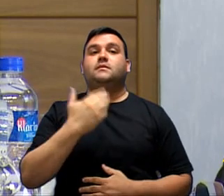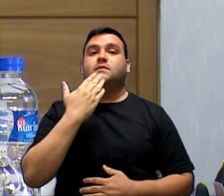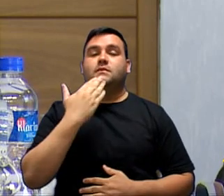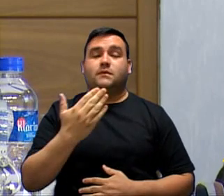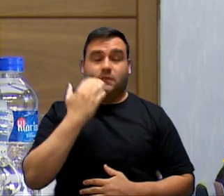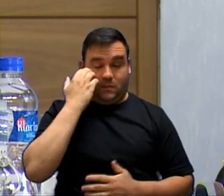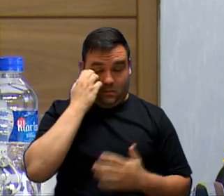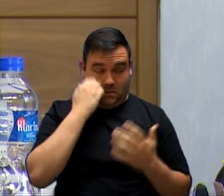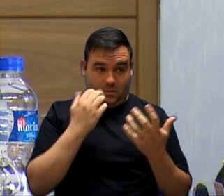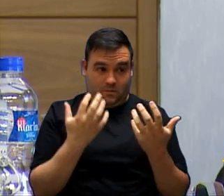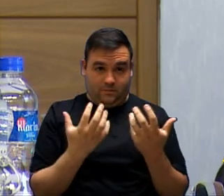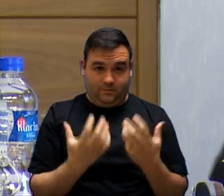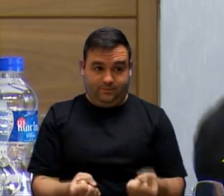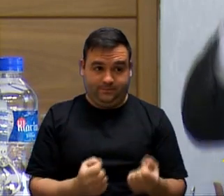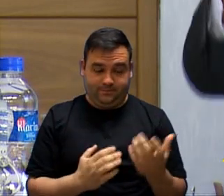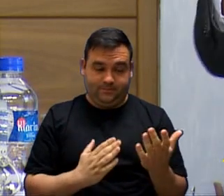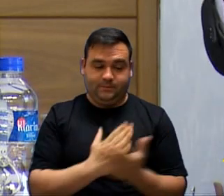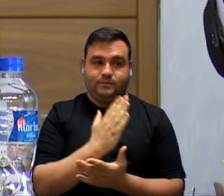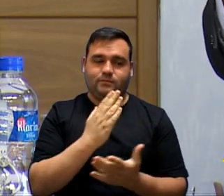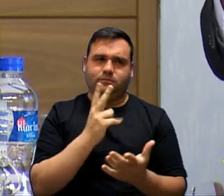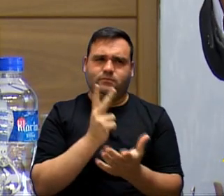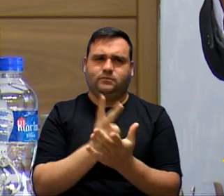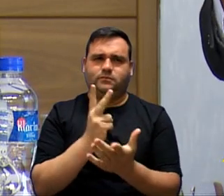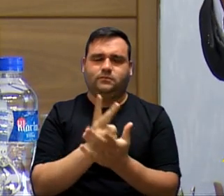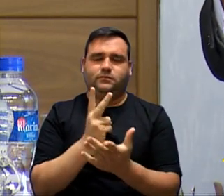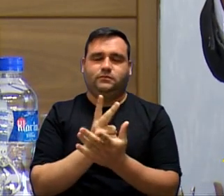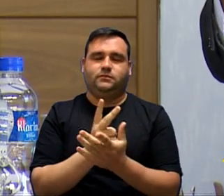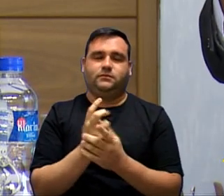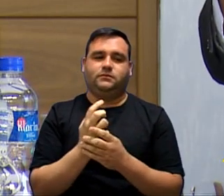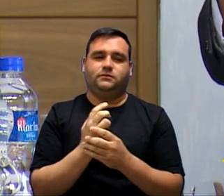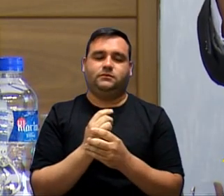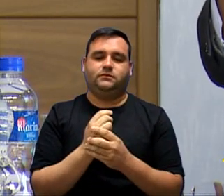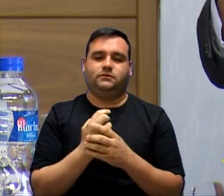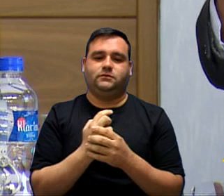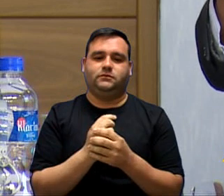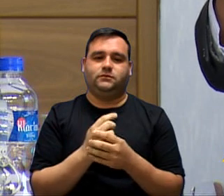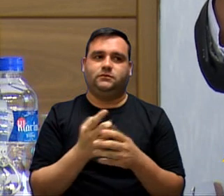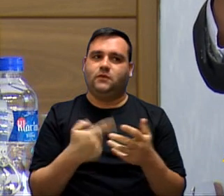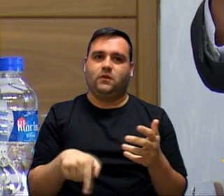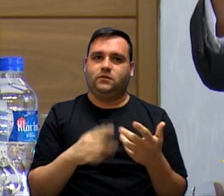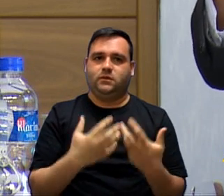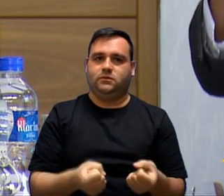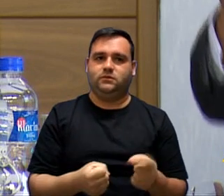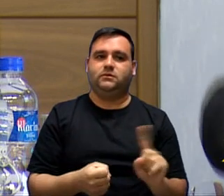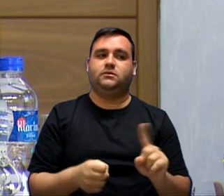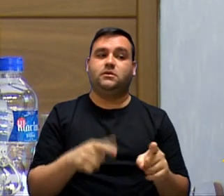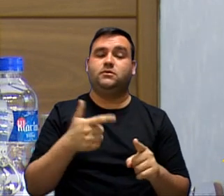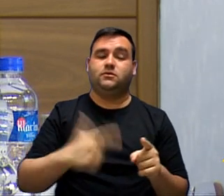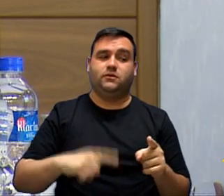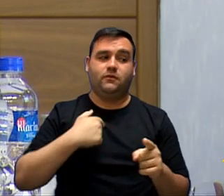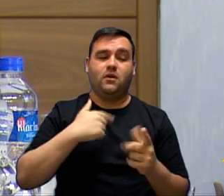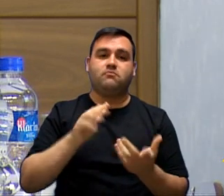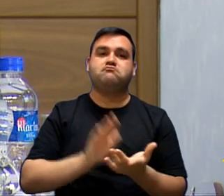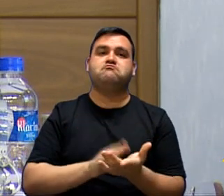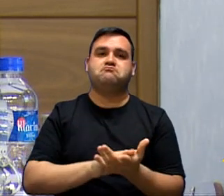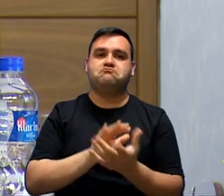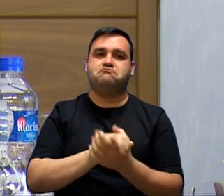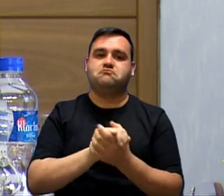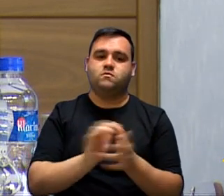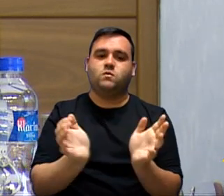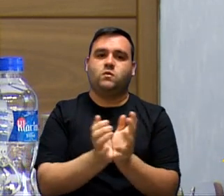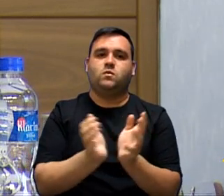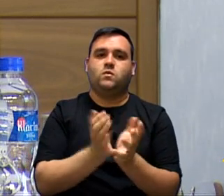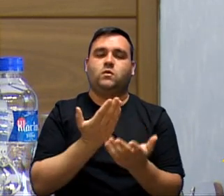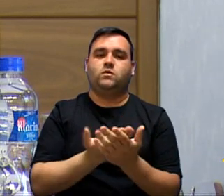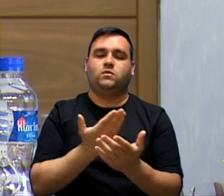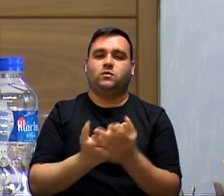a aprovação, mesmo com a rejeição. E, mais uma vez, eu quero parabenizar a Comissão de